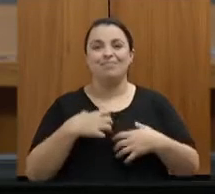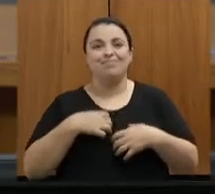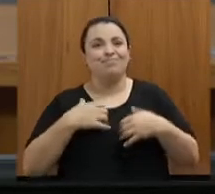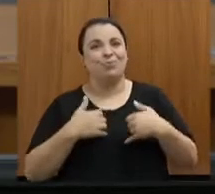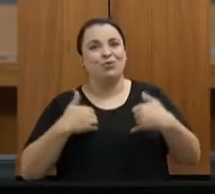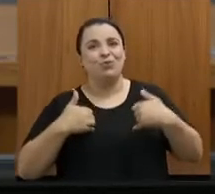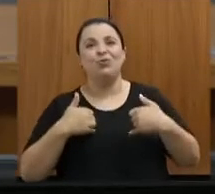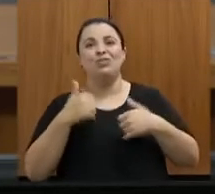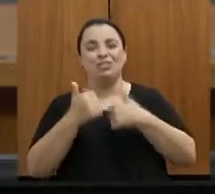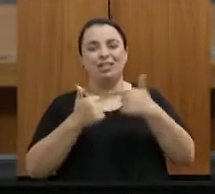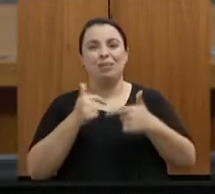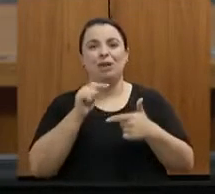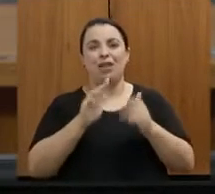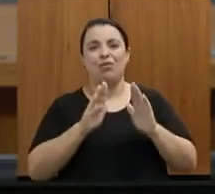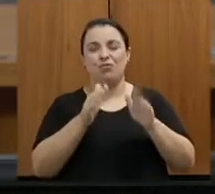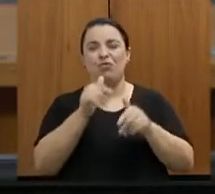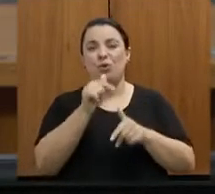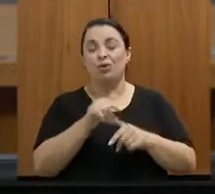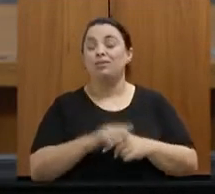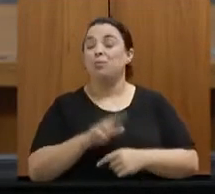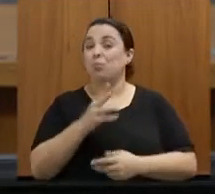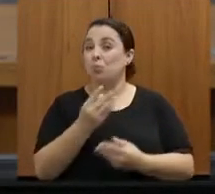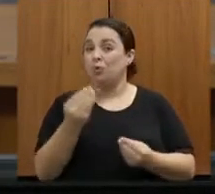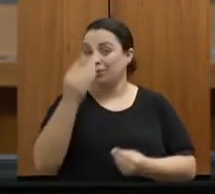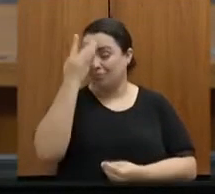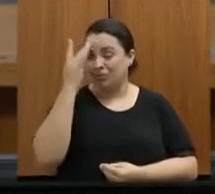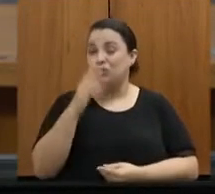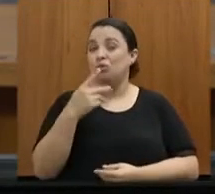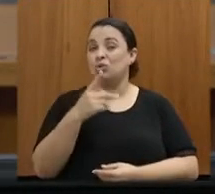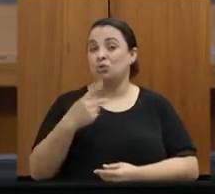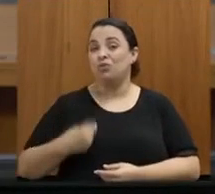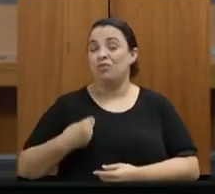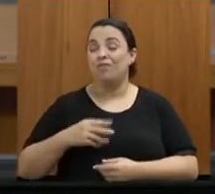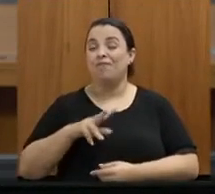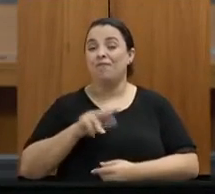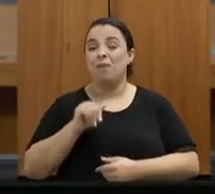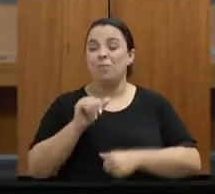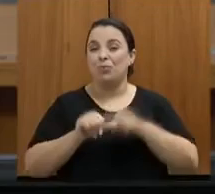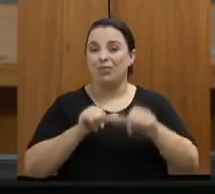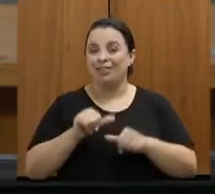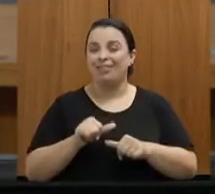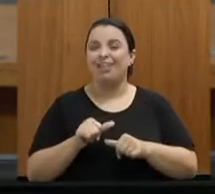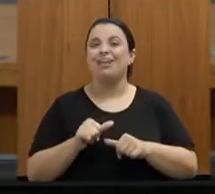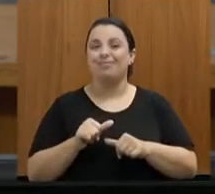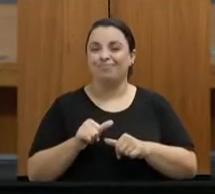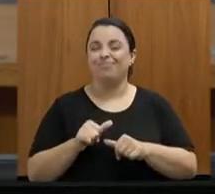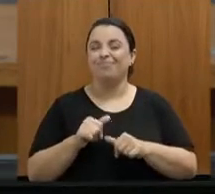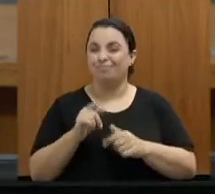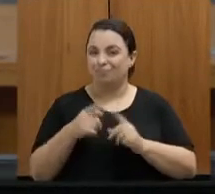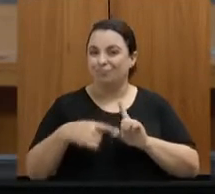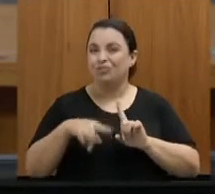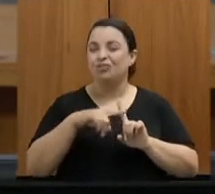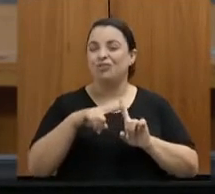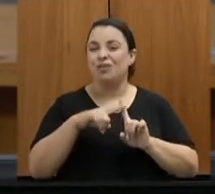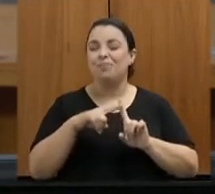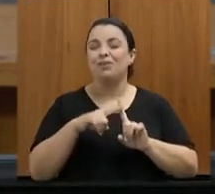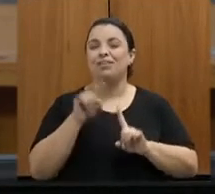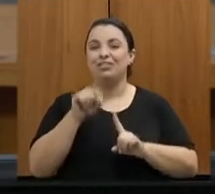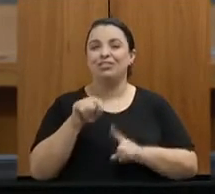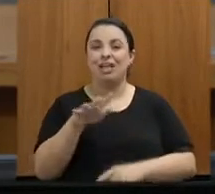ter trabalhado nisso, que vai realmente mudar as vidas de muitas pessoas, vai fazer uma diferença tremenda na vida da nossa região metropolitana.